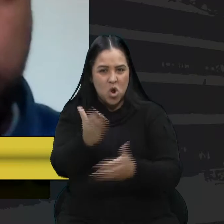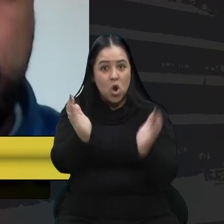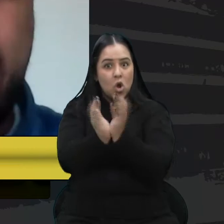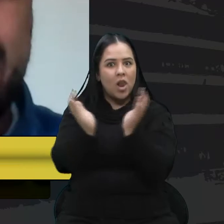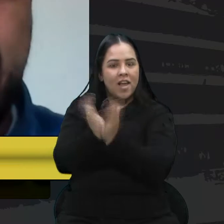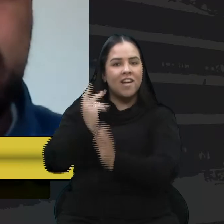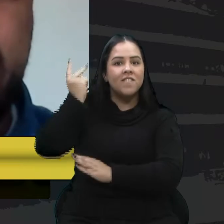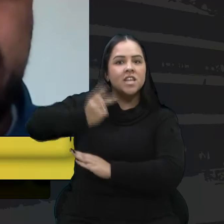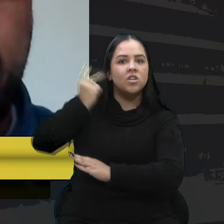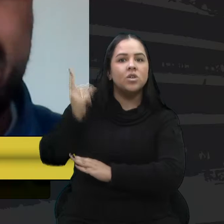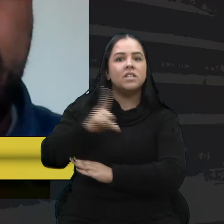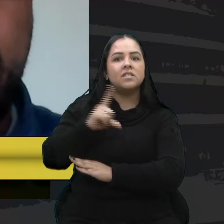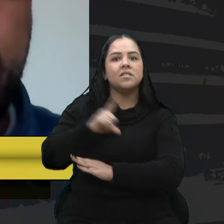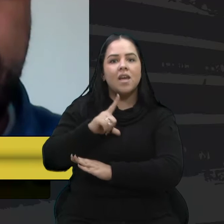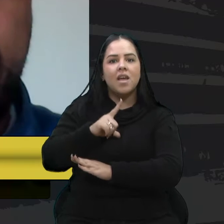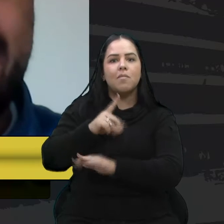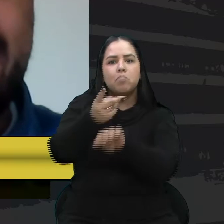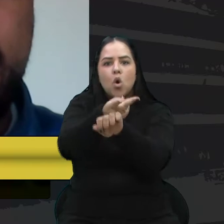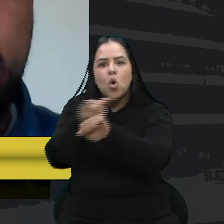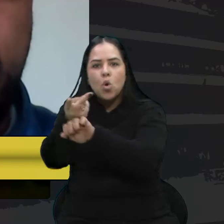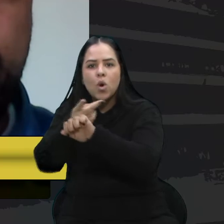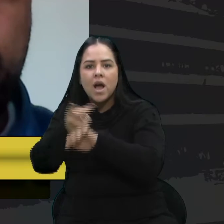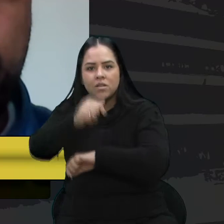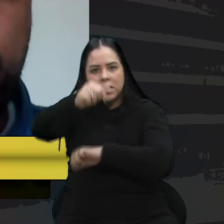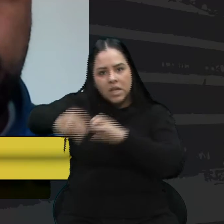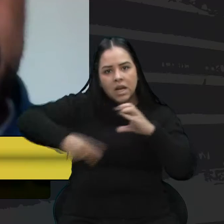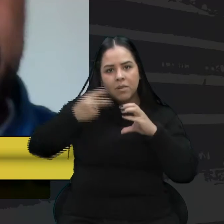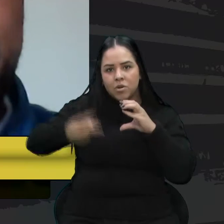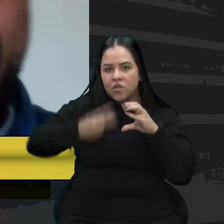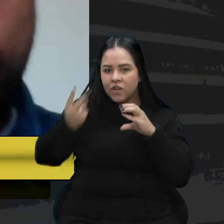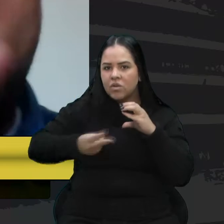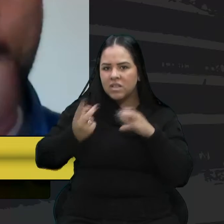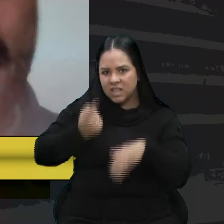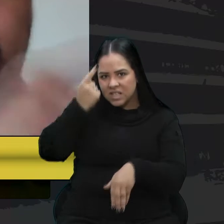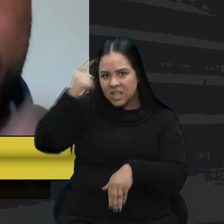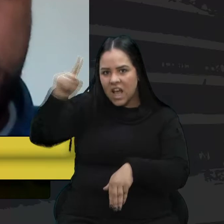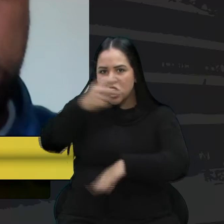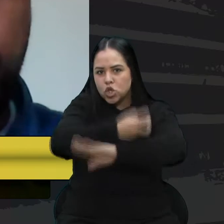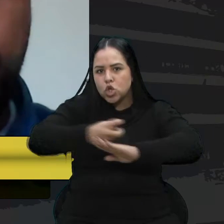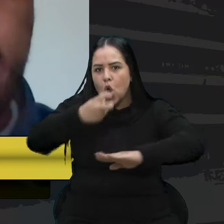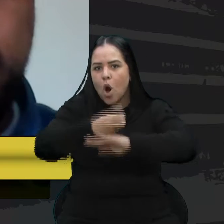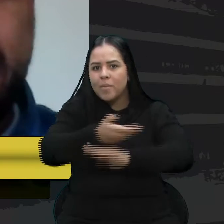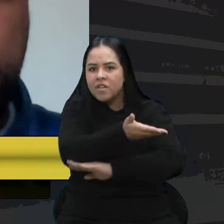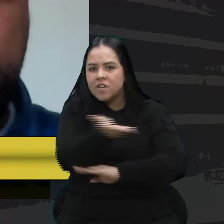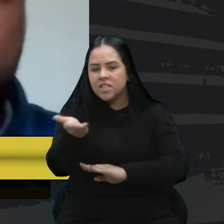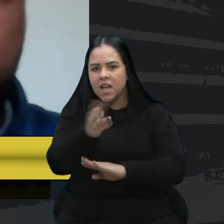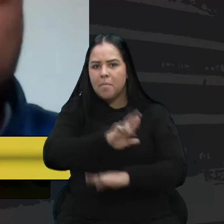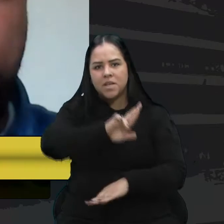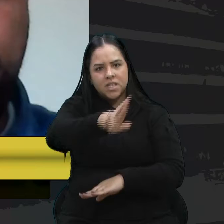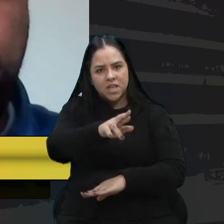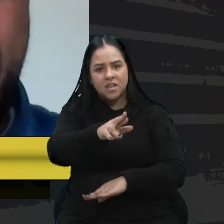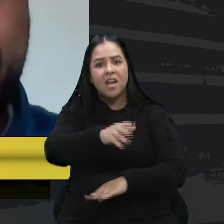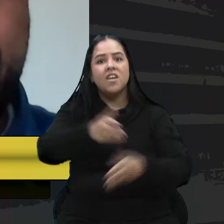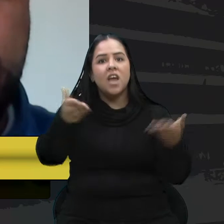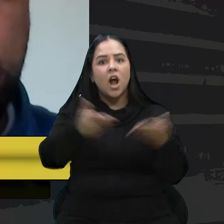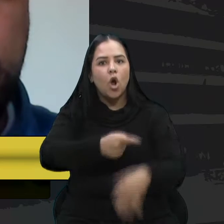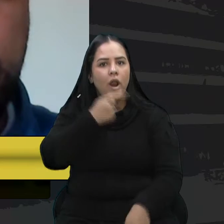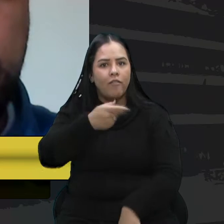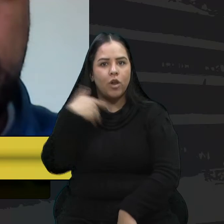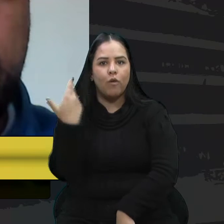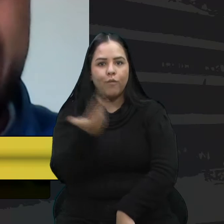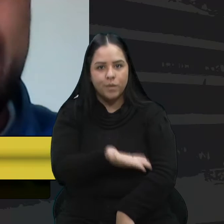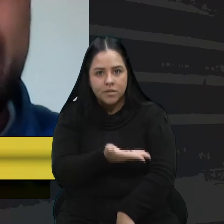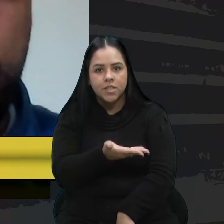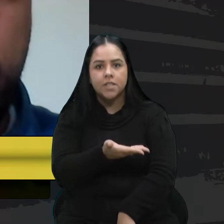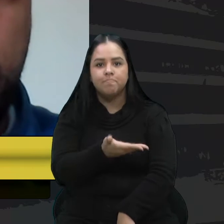foram caçados dessa Câmara com essa ideia golpista que vocês representam e o senhor acabou de falar aqui